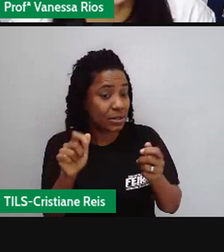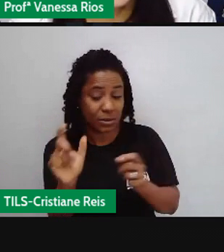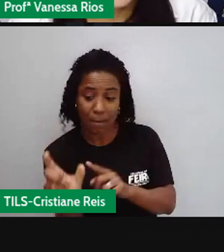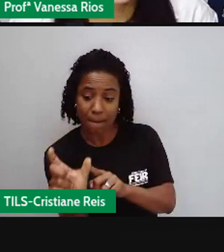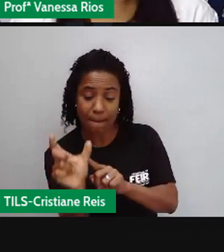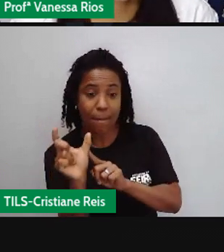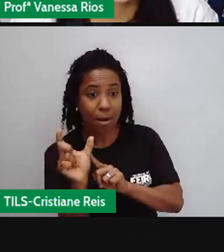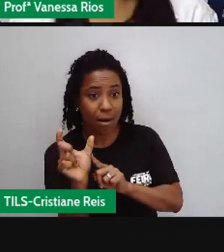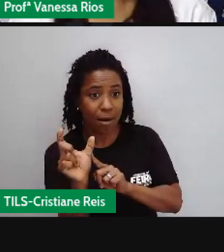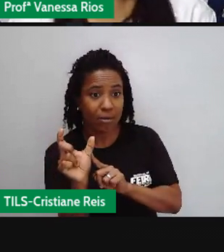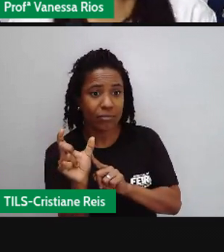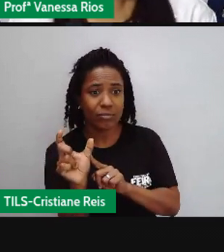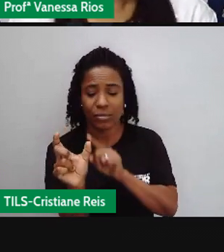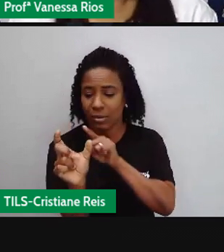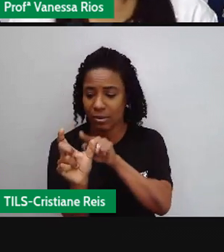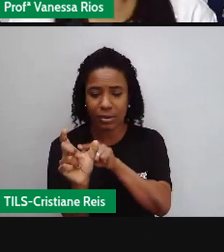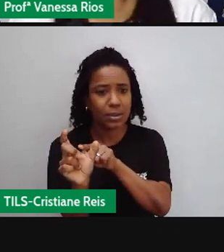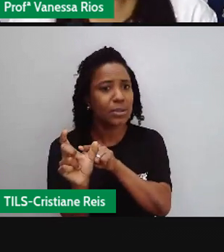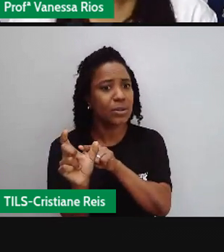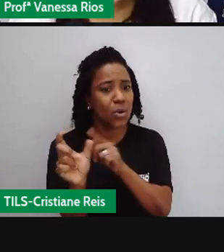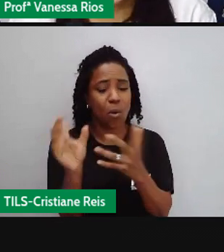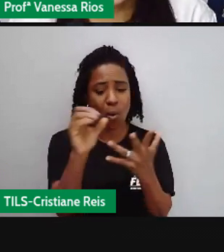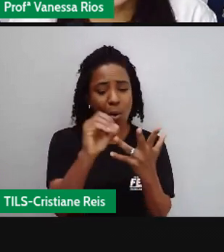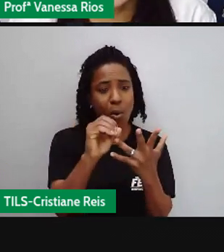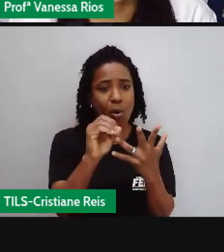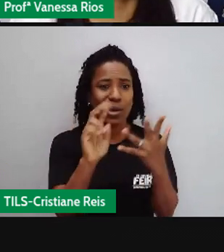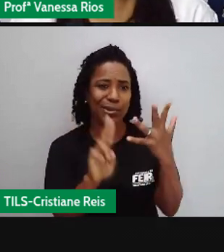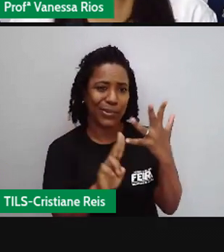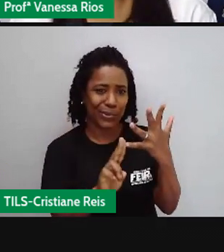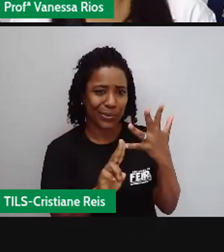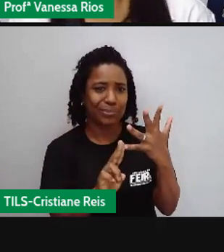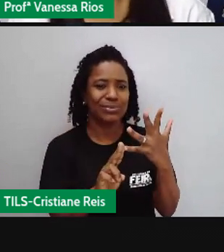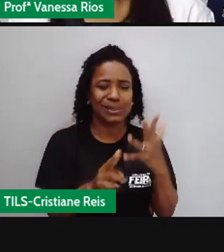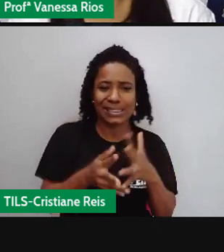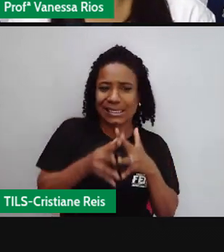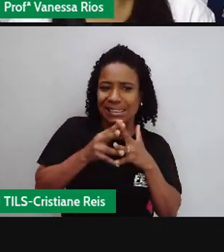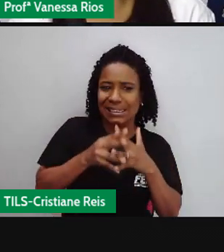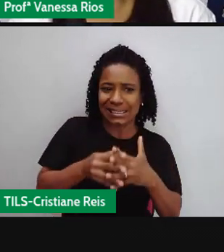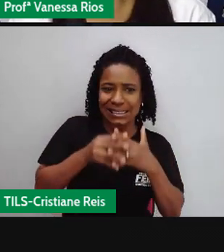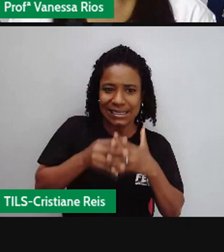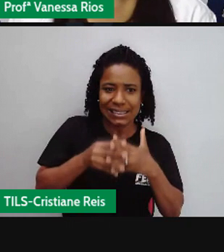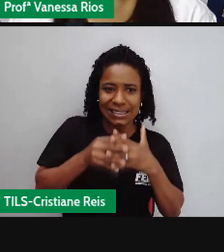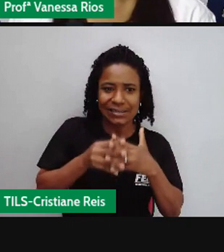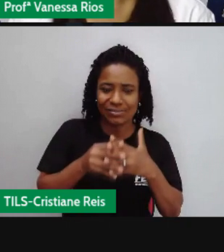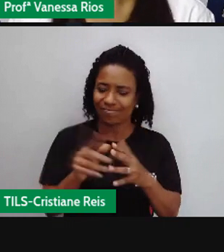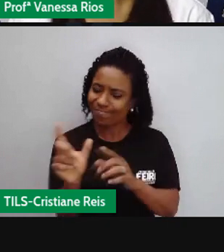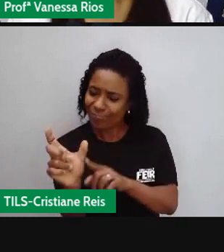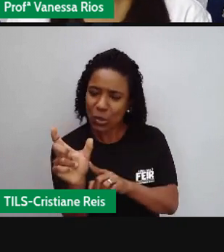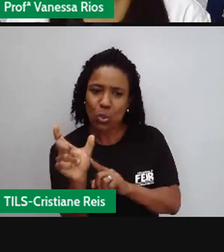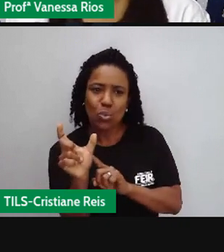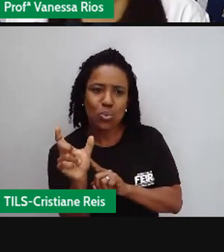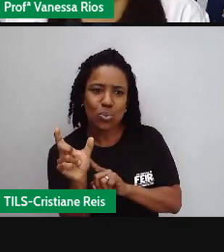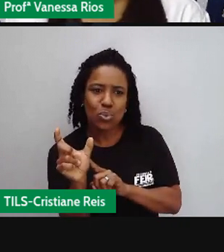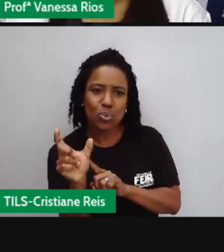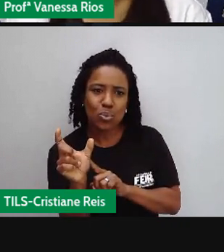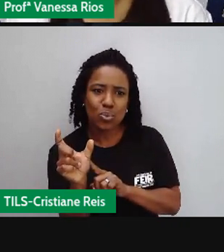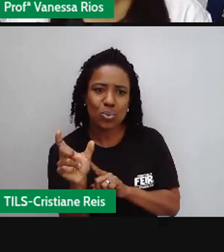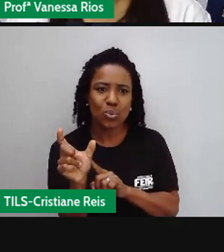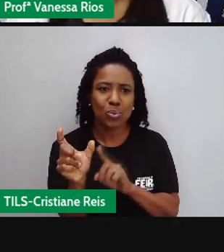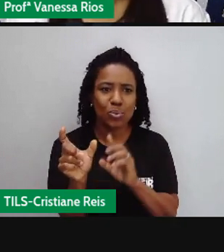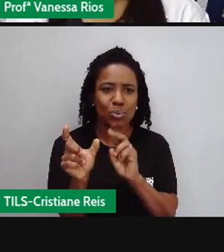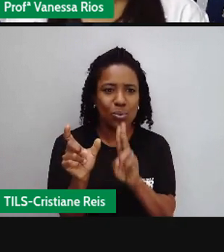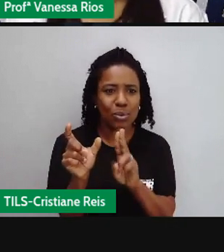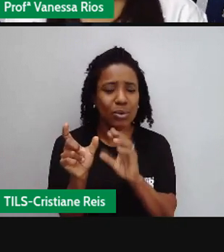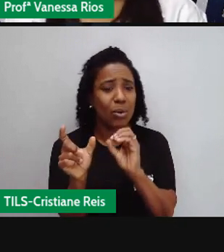U. As vogais O e U apresentam semelhanças quando pronunciadas, mas são usadas de forma específica